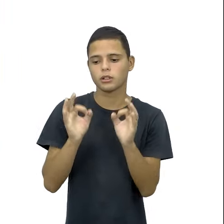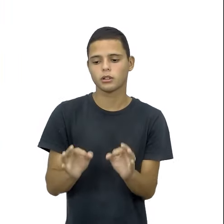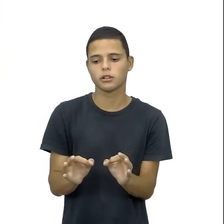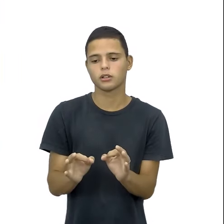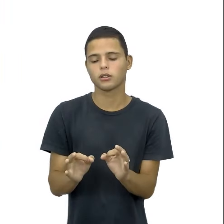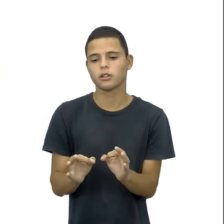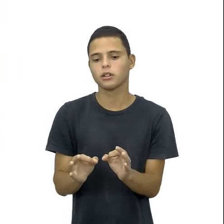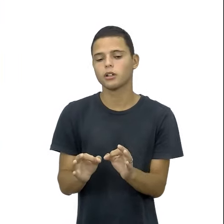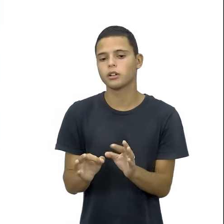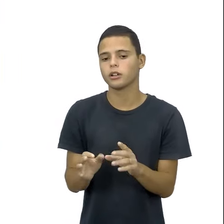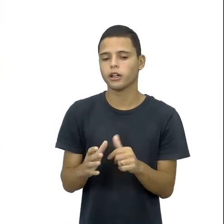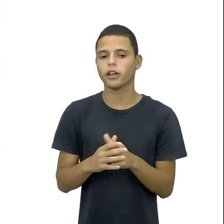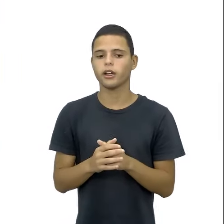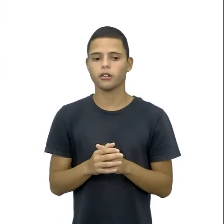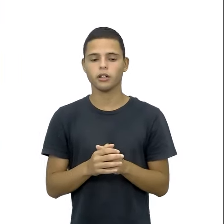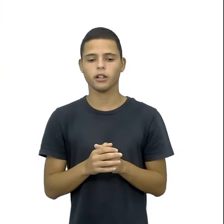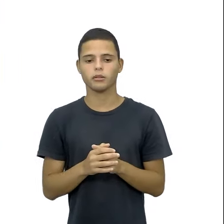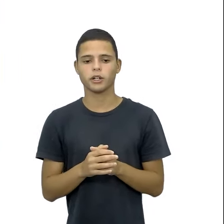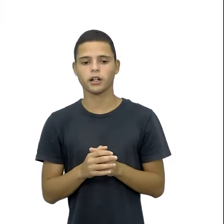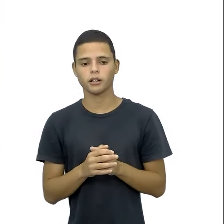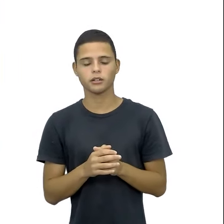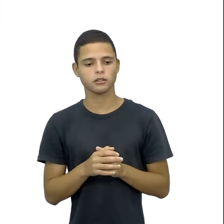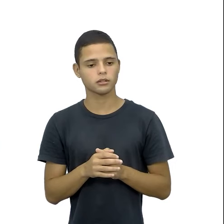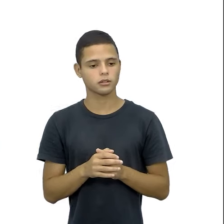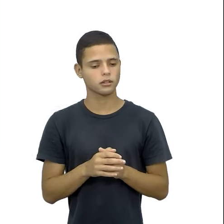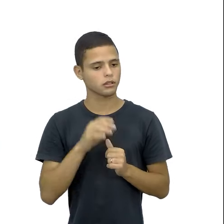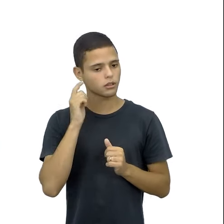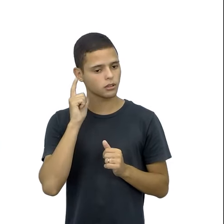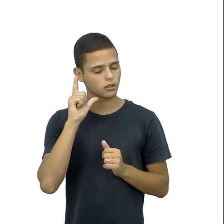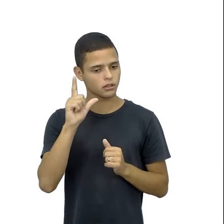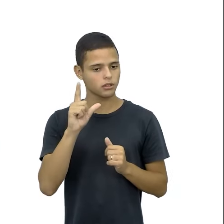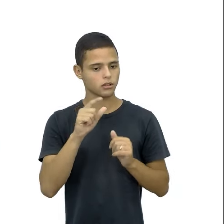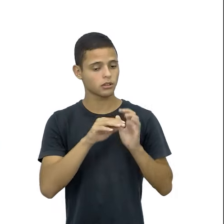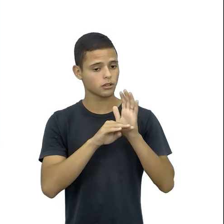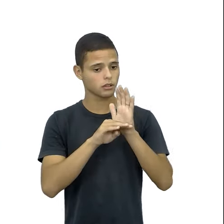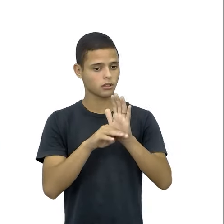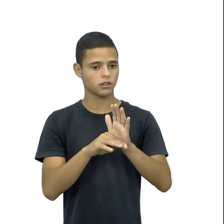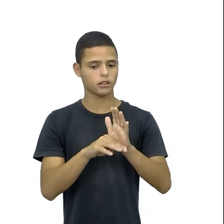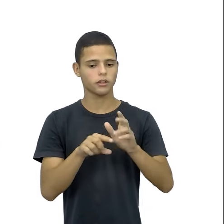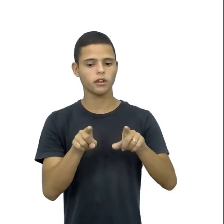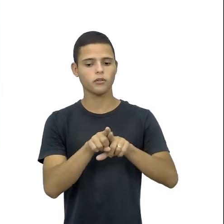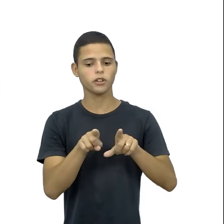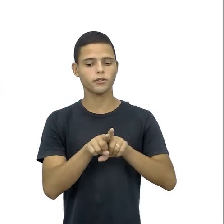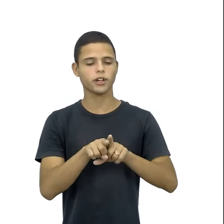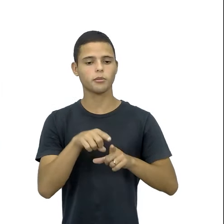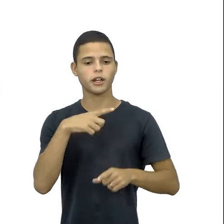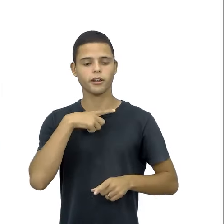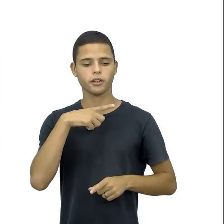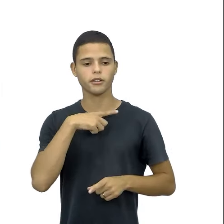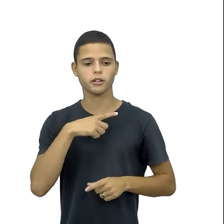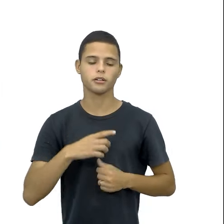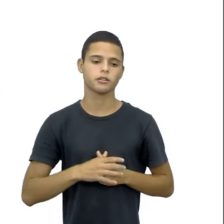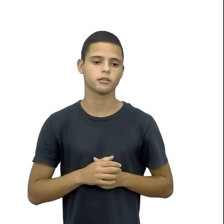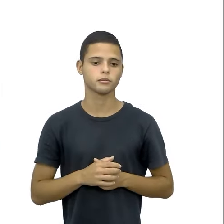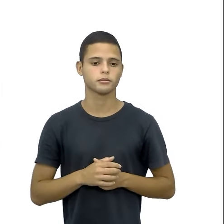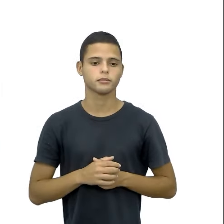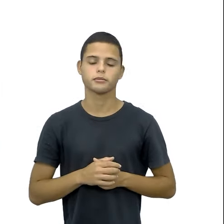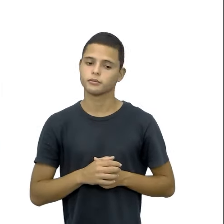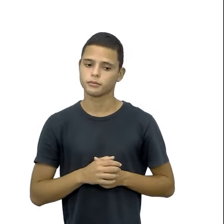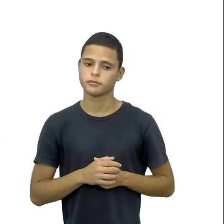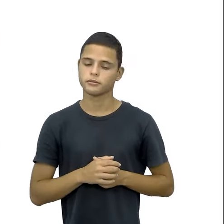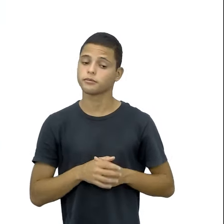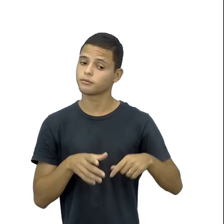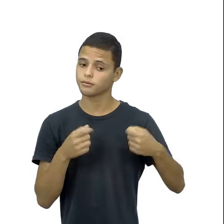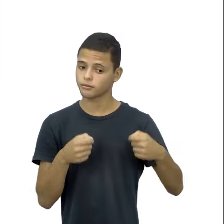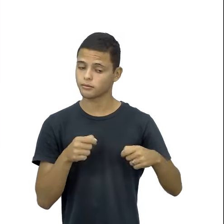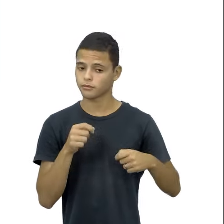tudo aí são elementos que nos ajudam, né, a preparar as aulas e ter um olhar ali para as